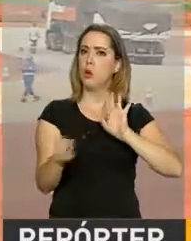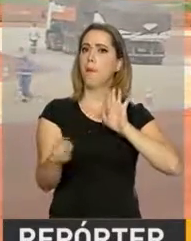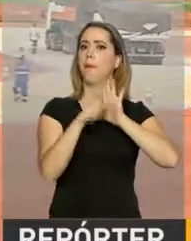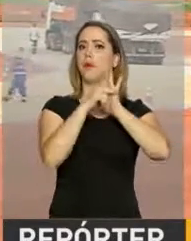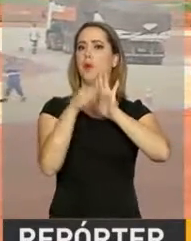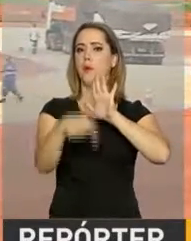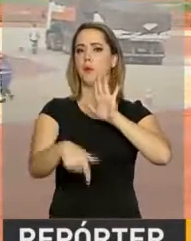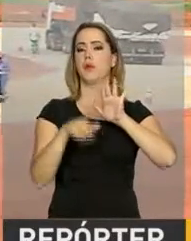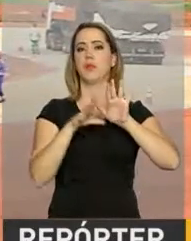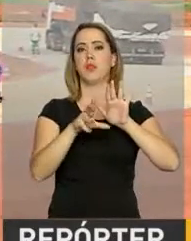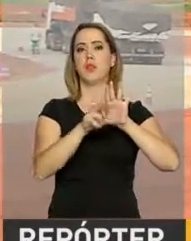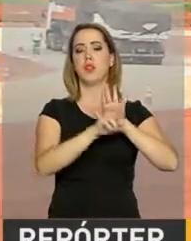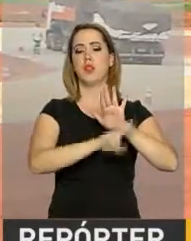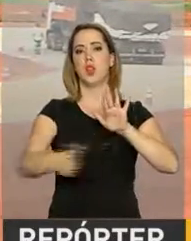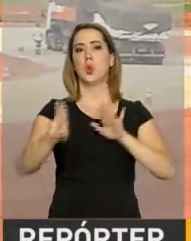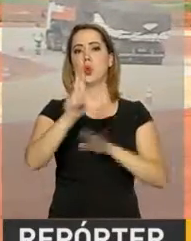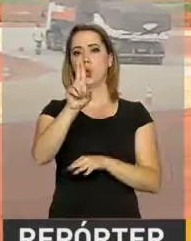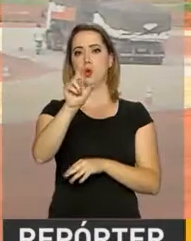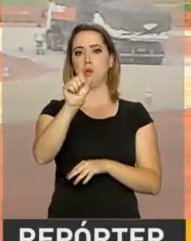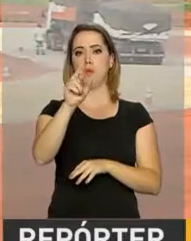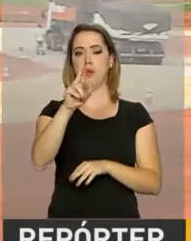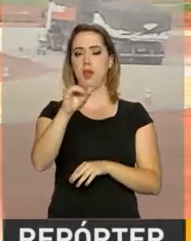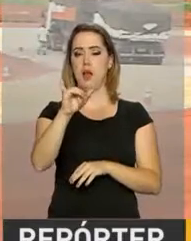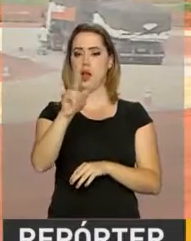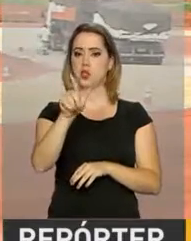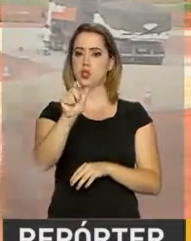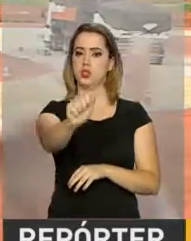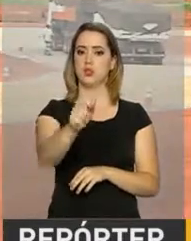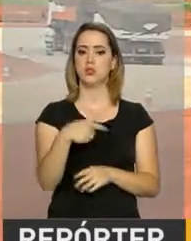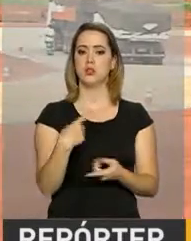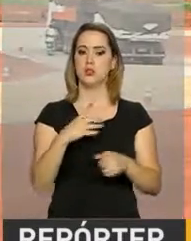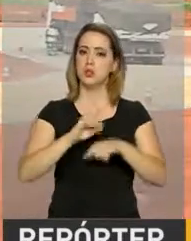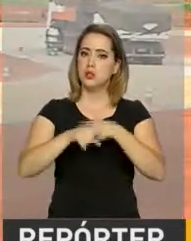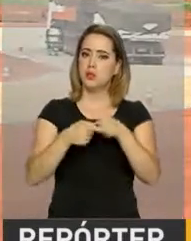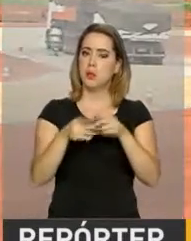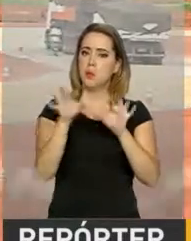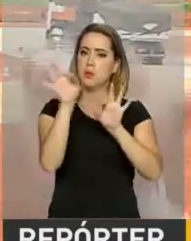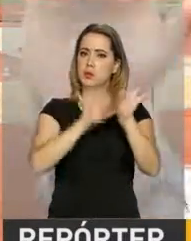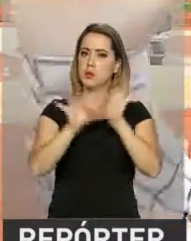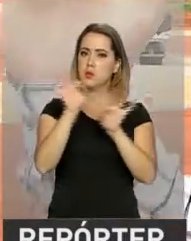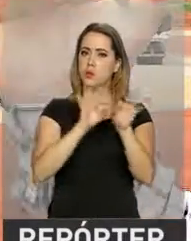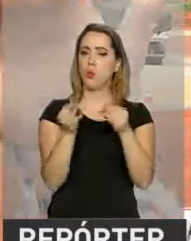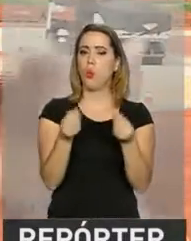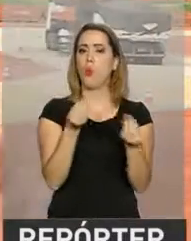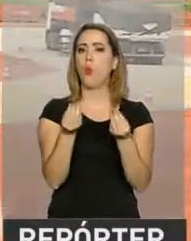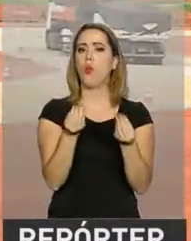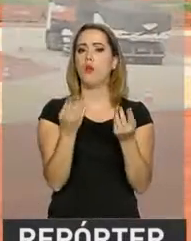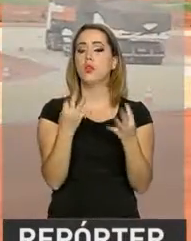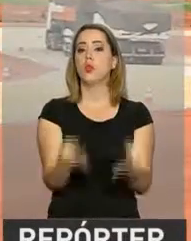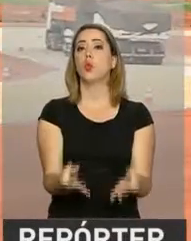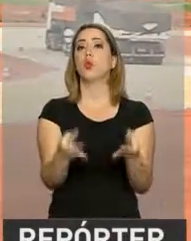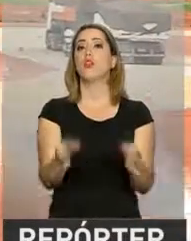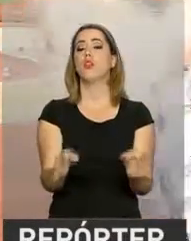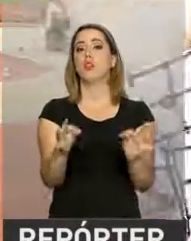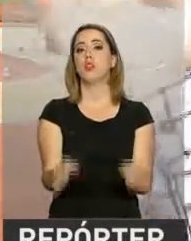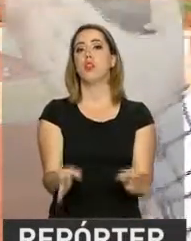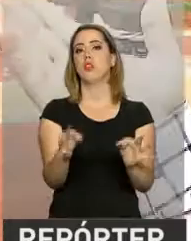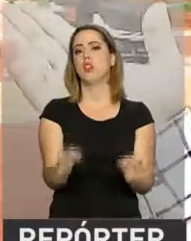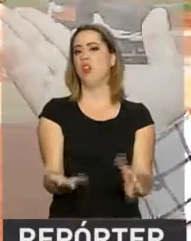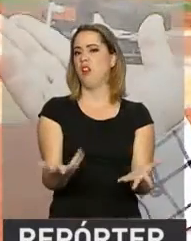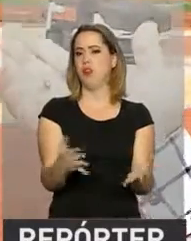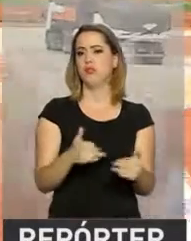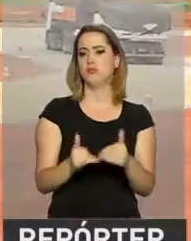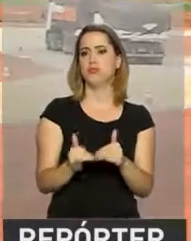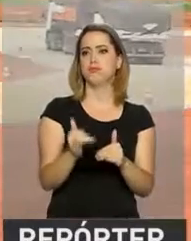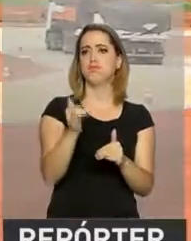giro então já empenhado naturalmente é em cima de seu feito um projeto sabendo quanto ele aguentaria de material que a gente vai chegar no máximo 55